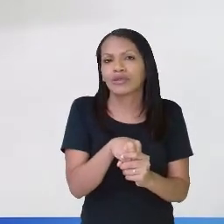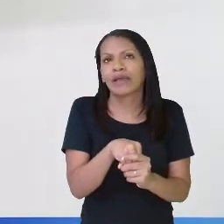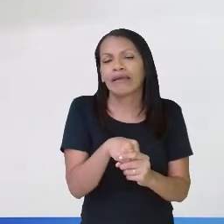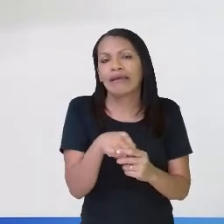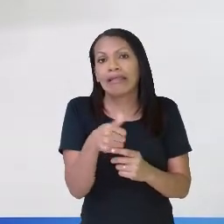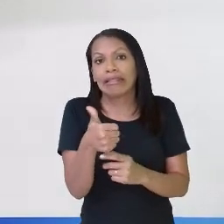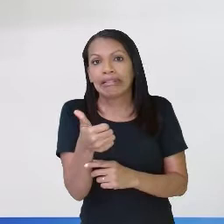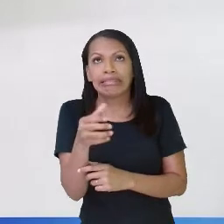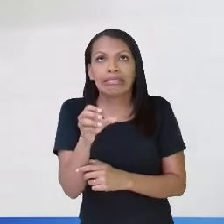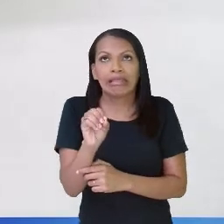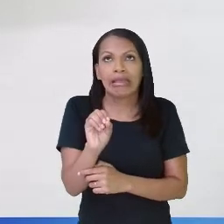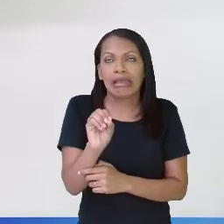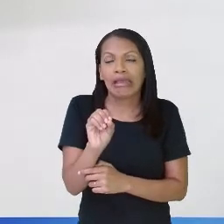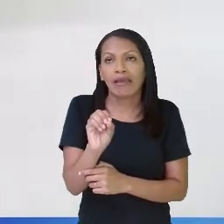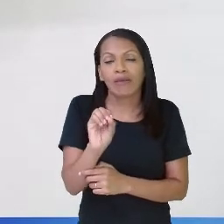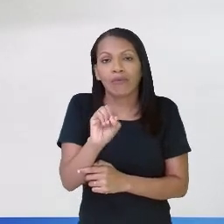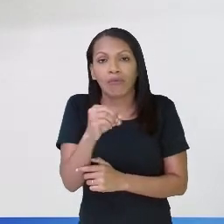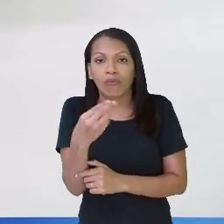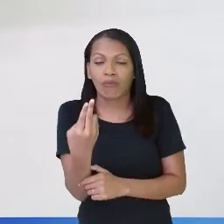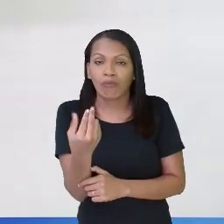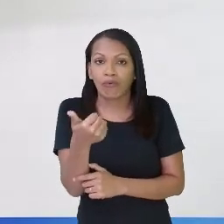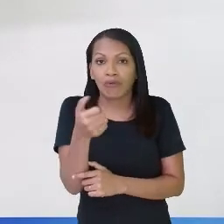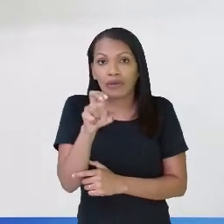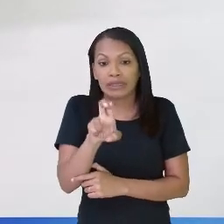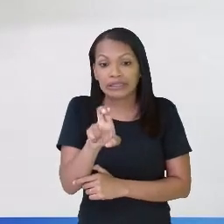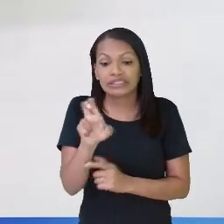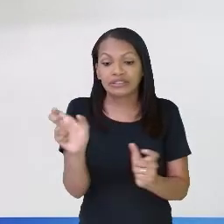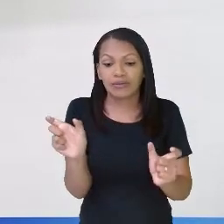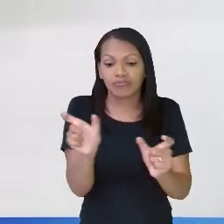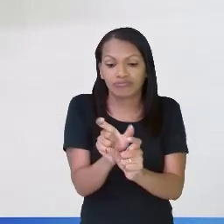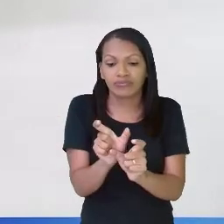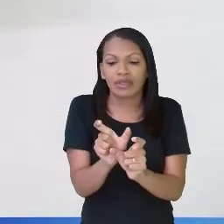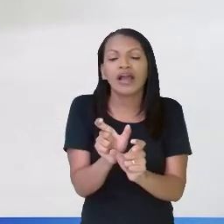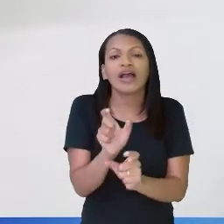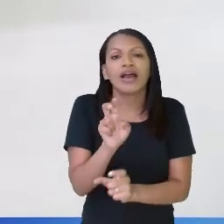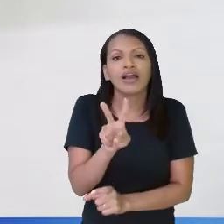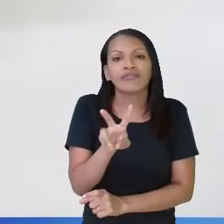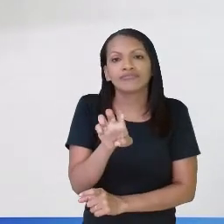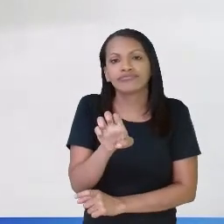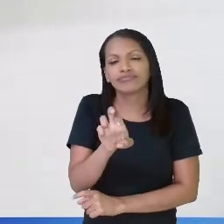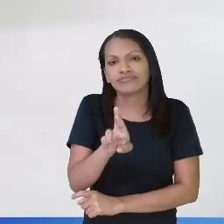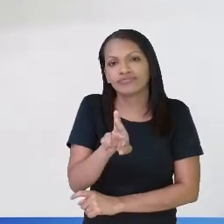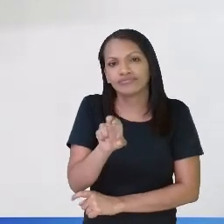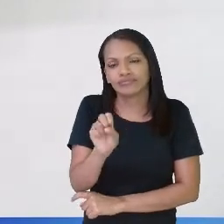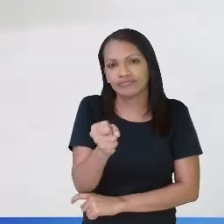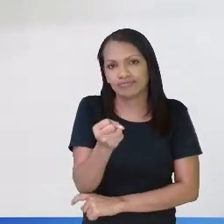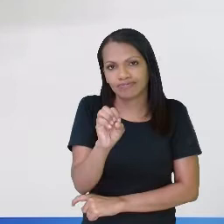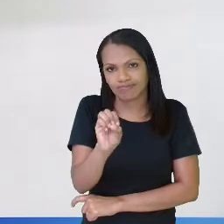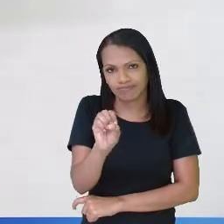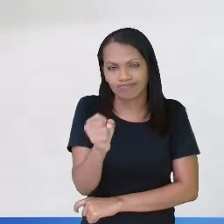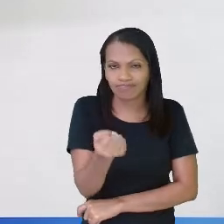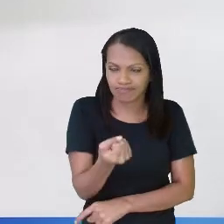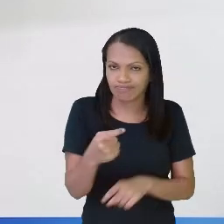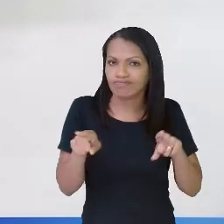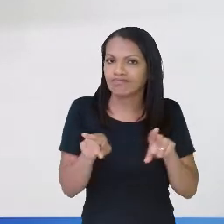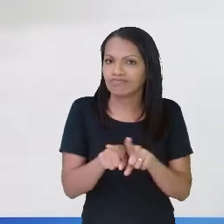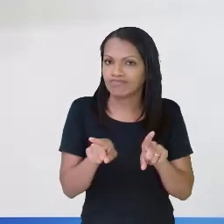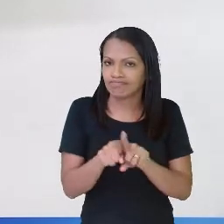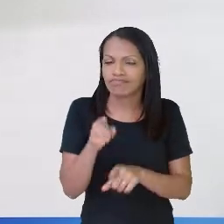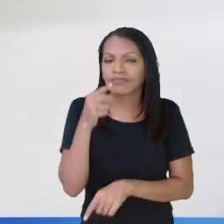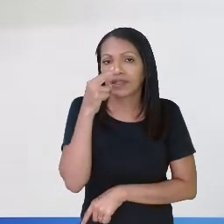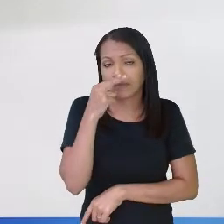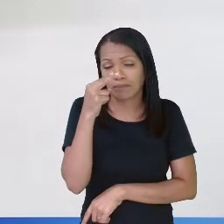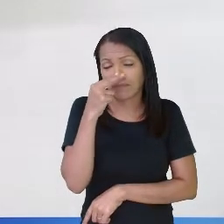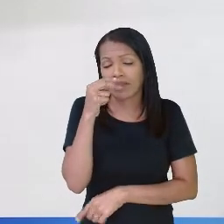versos. Então, fica aí a critério do autor. Vamos ler outro poema. Esse poema também é da mesma autora,